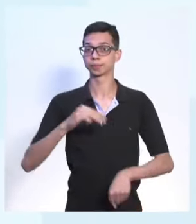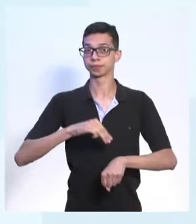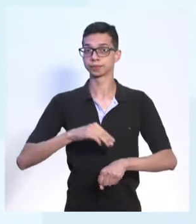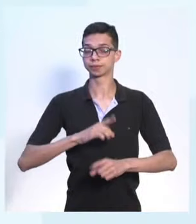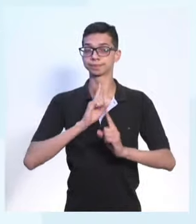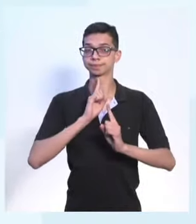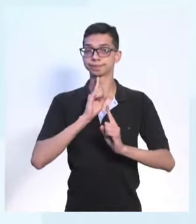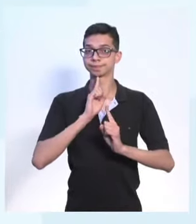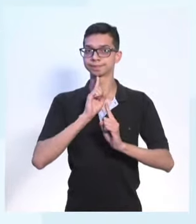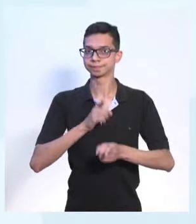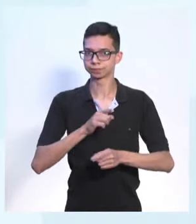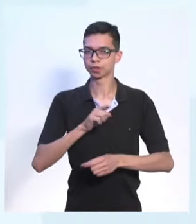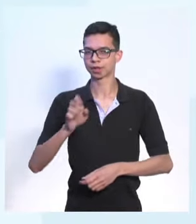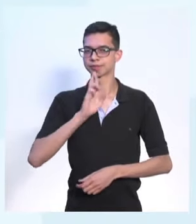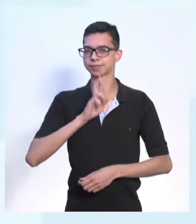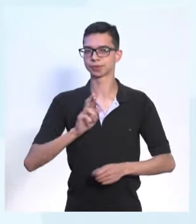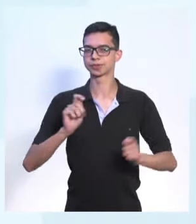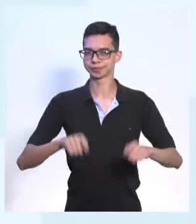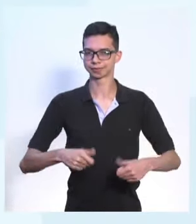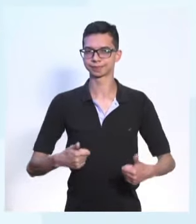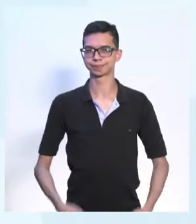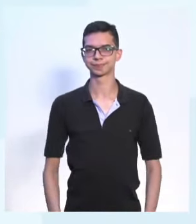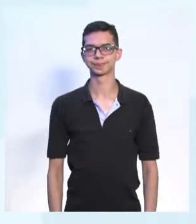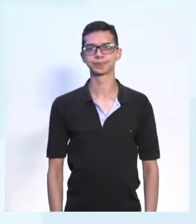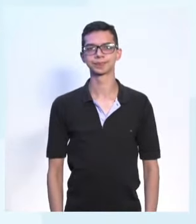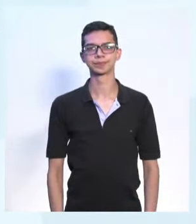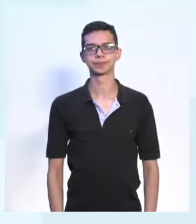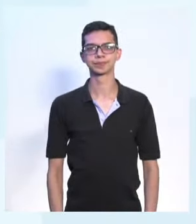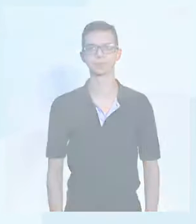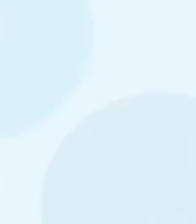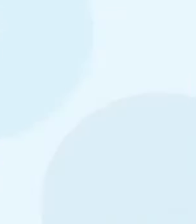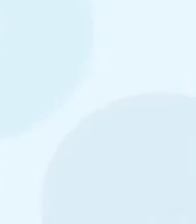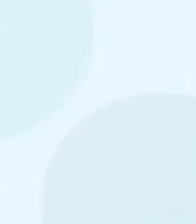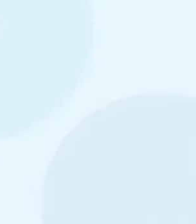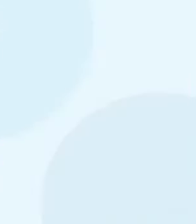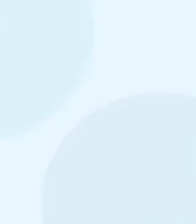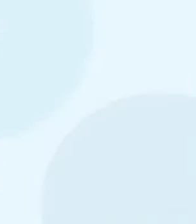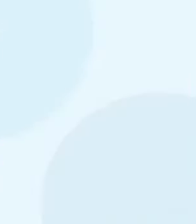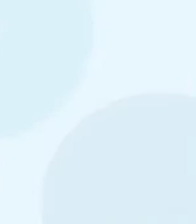answer. 1 minuto para vocês darem a resposta para a gente. Go there.